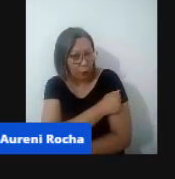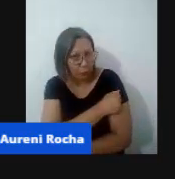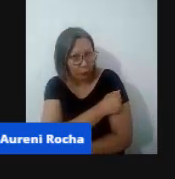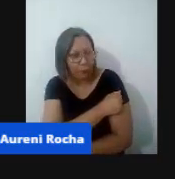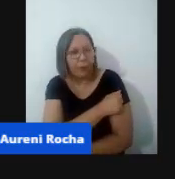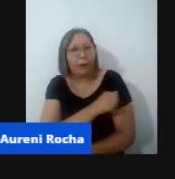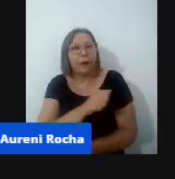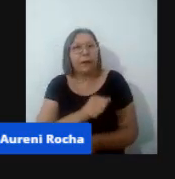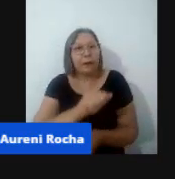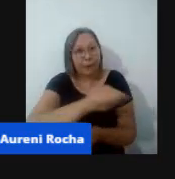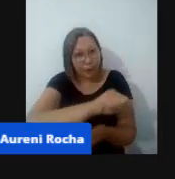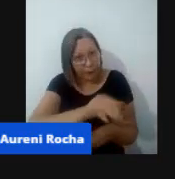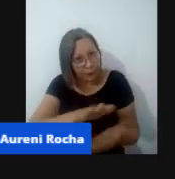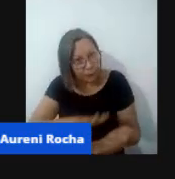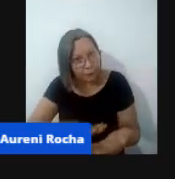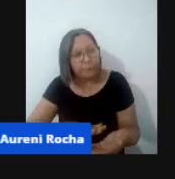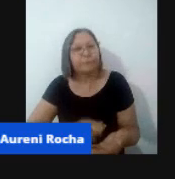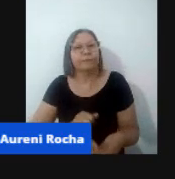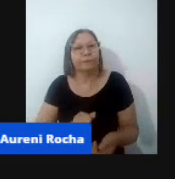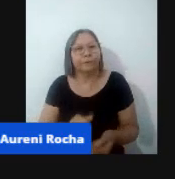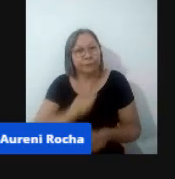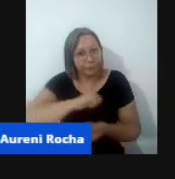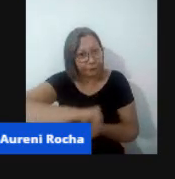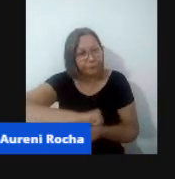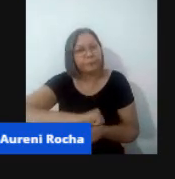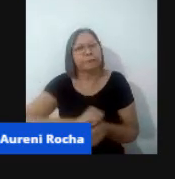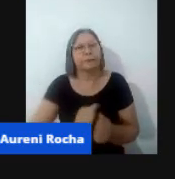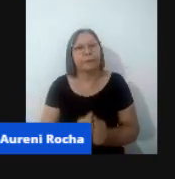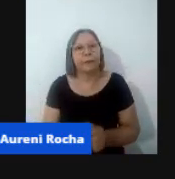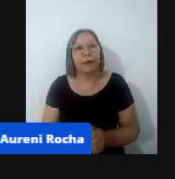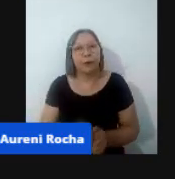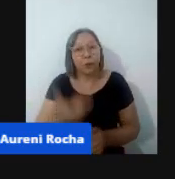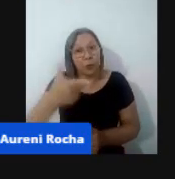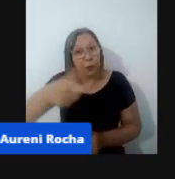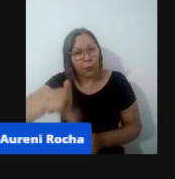No próximo slide, a gente vai começar a perceber